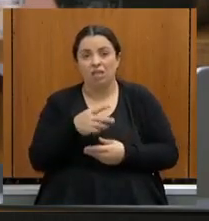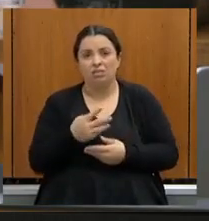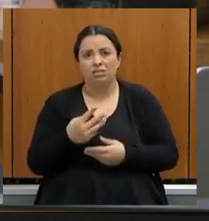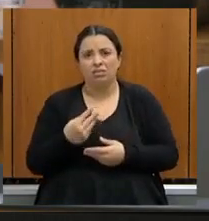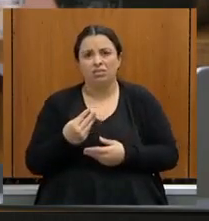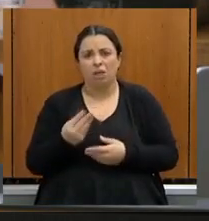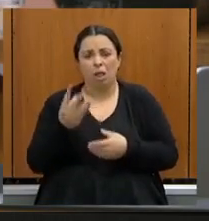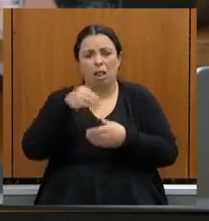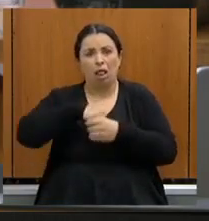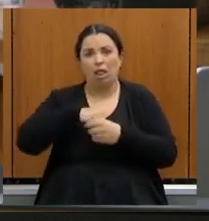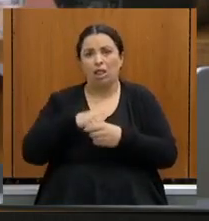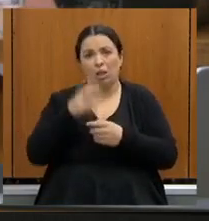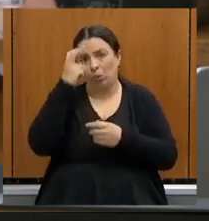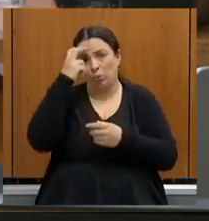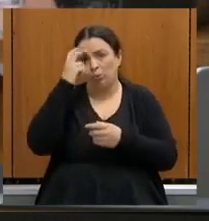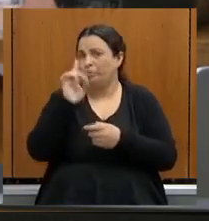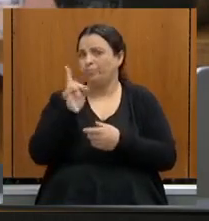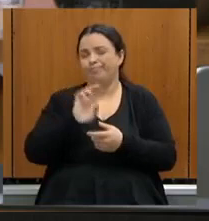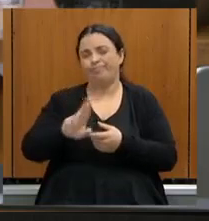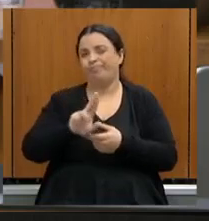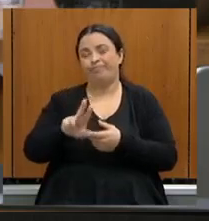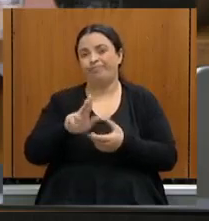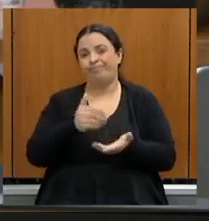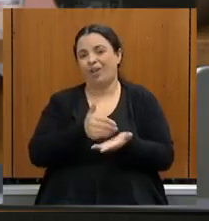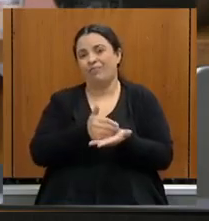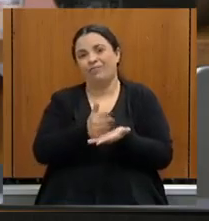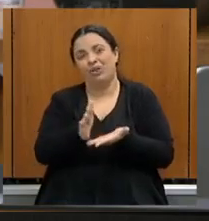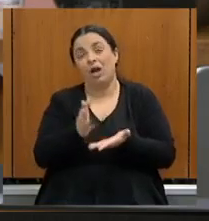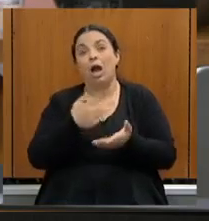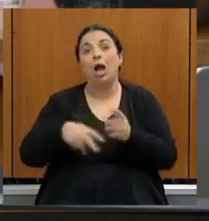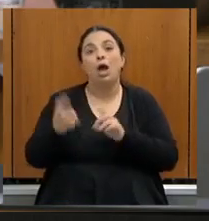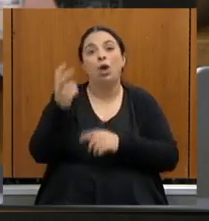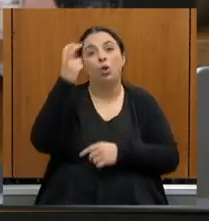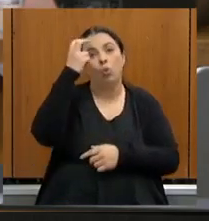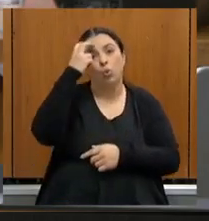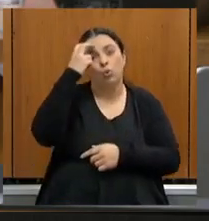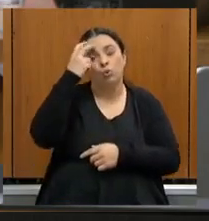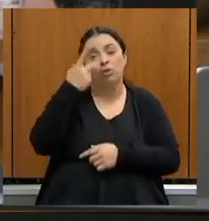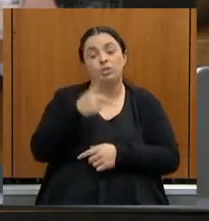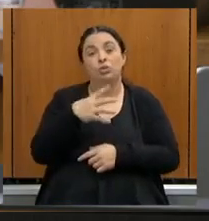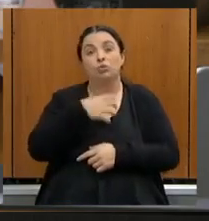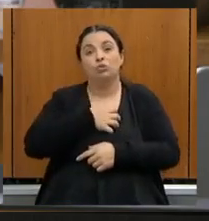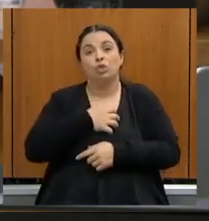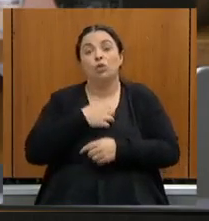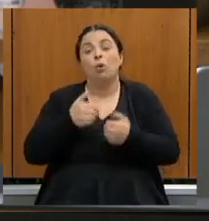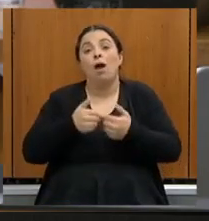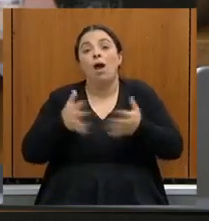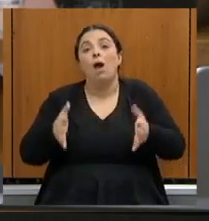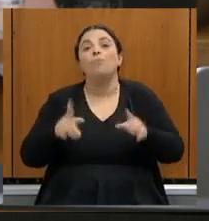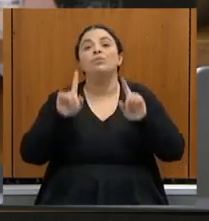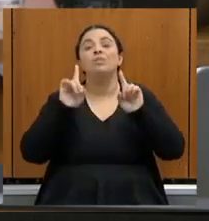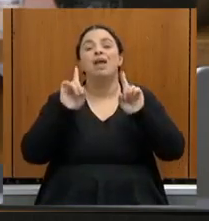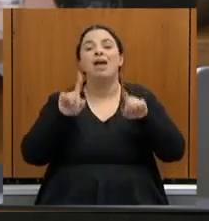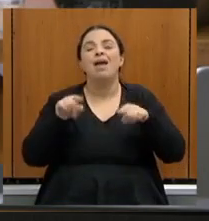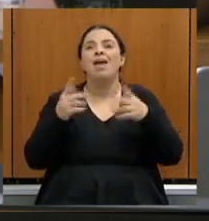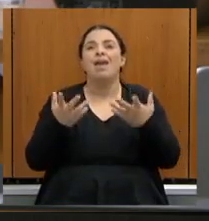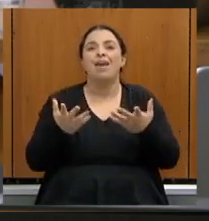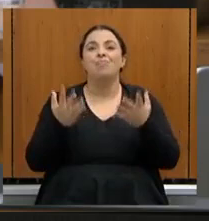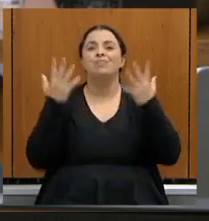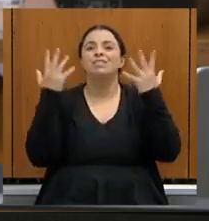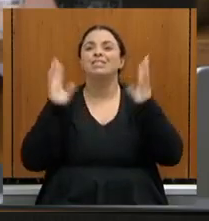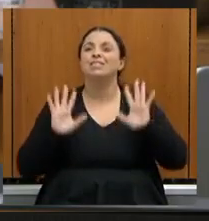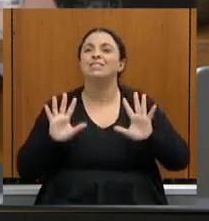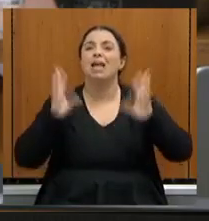a cultura na sua forma ampla ela é cultuar como a agricultura